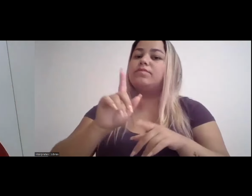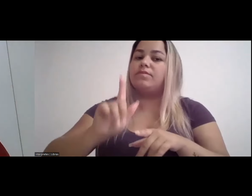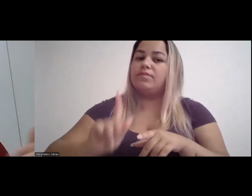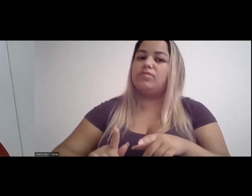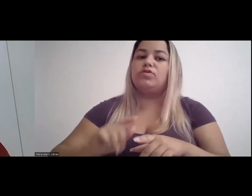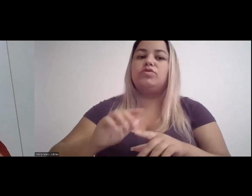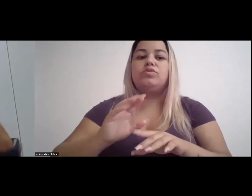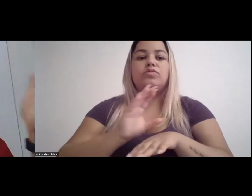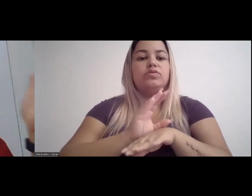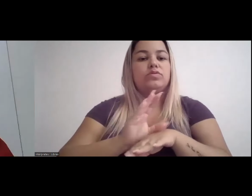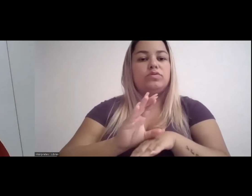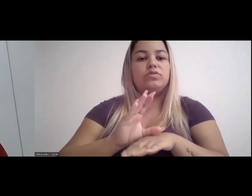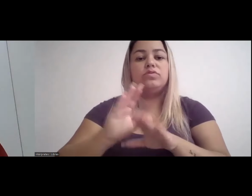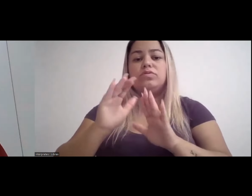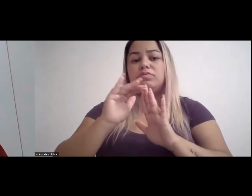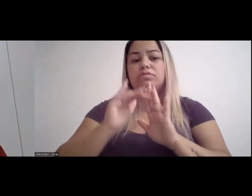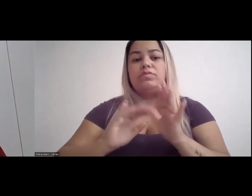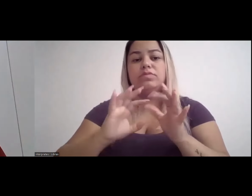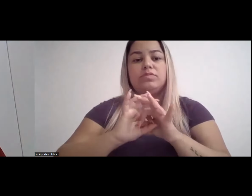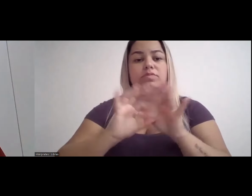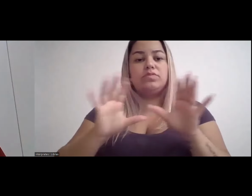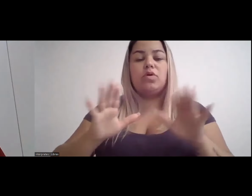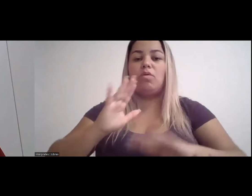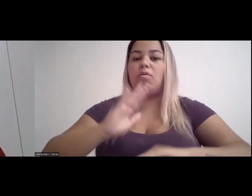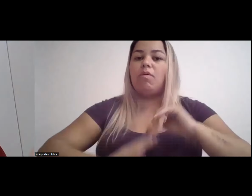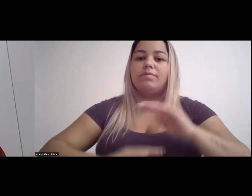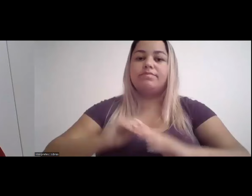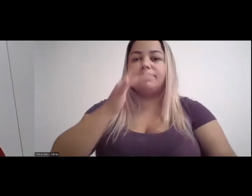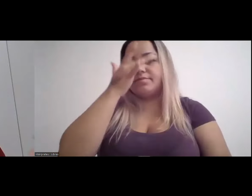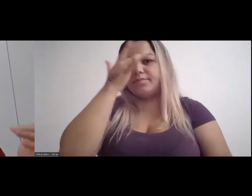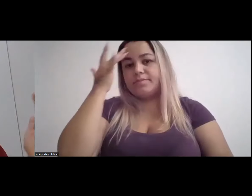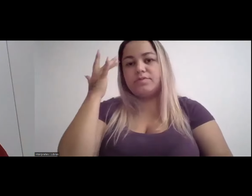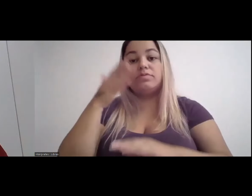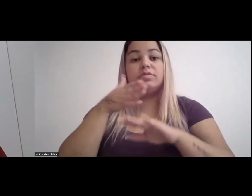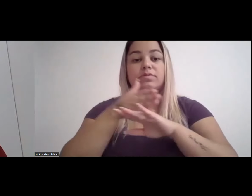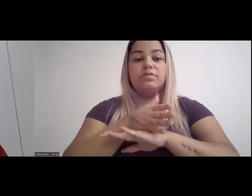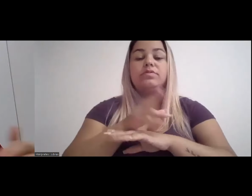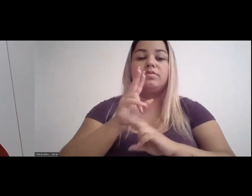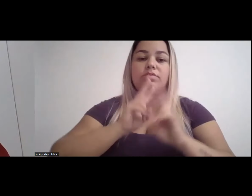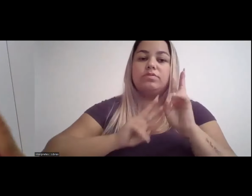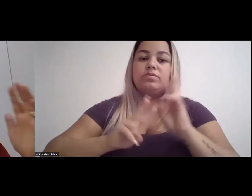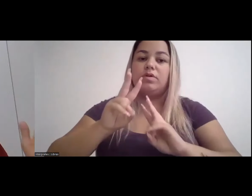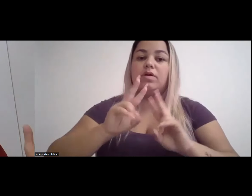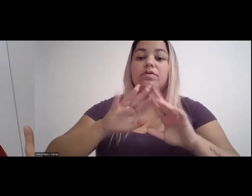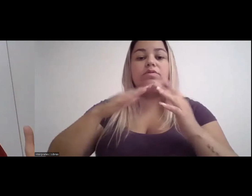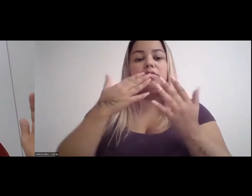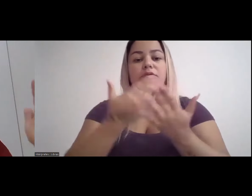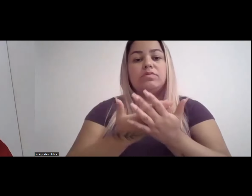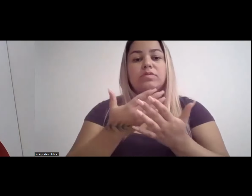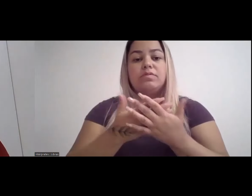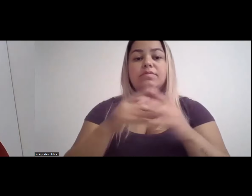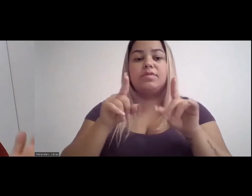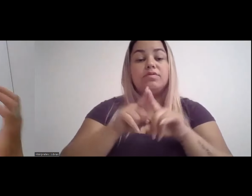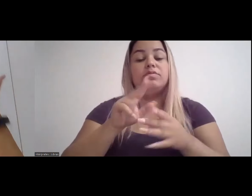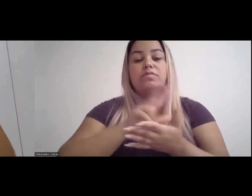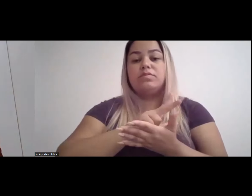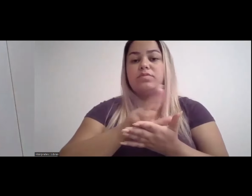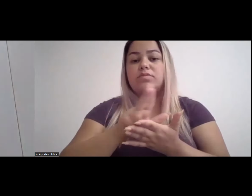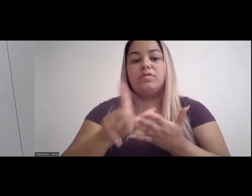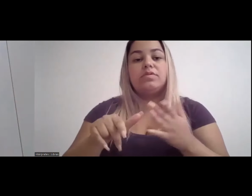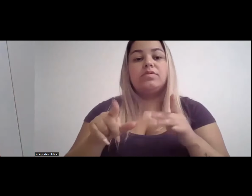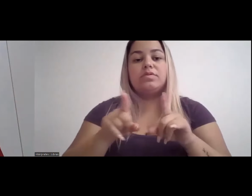de catálogo que, aliás, estão disponíveis para qualquer pessoa que queira entrar e olhar lá na Escola Virtual de Governo. Tem cursos os mais variáveis, inclusive